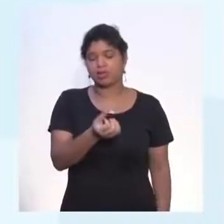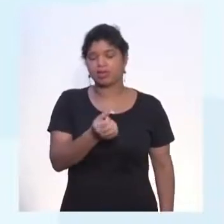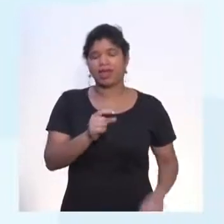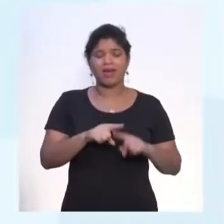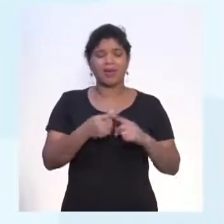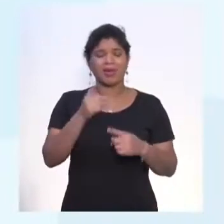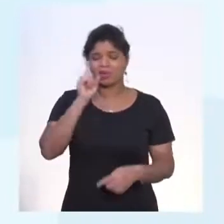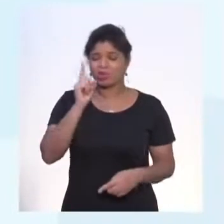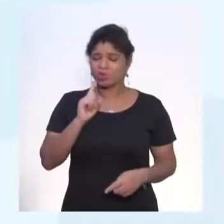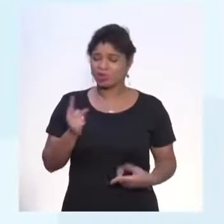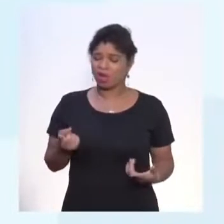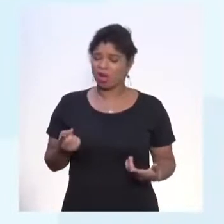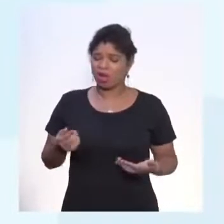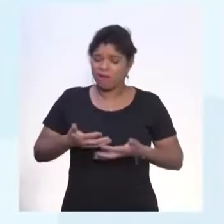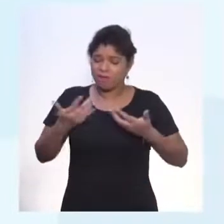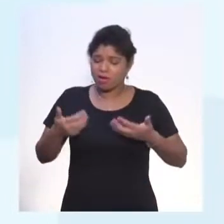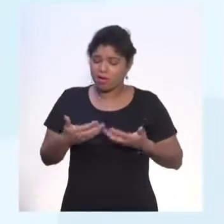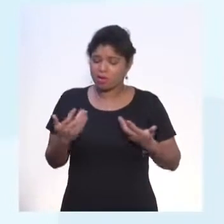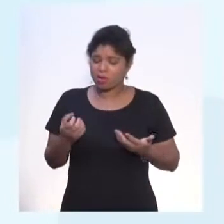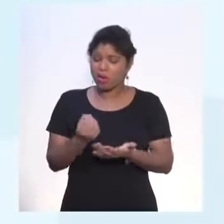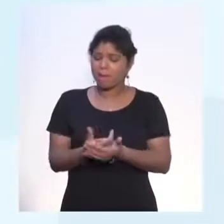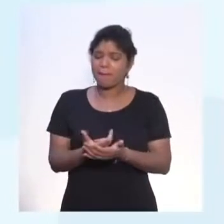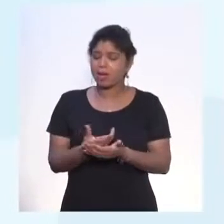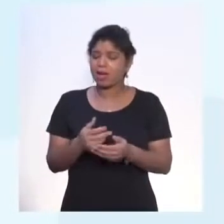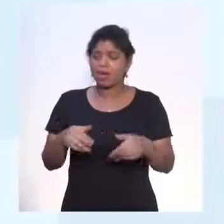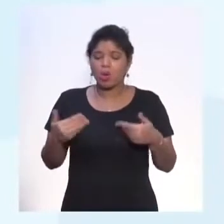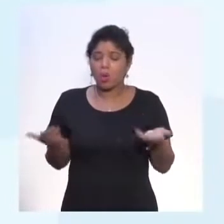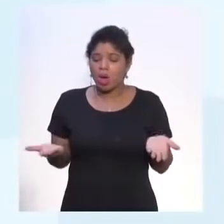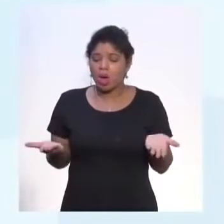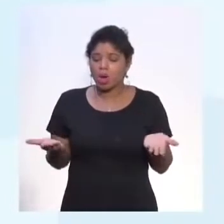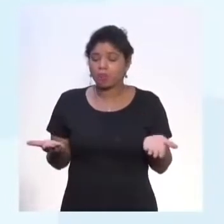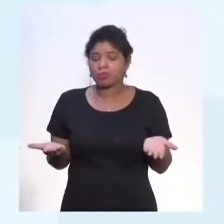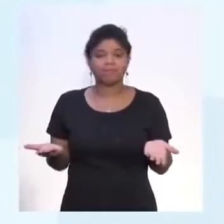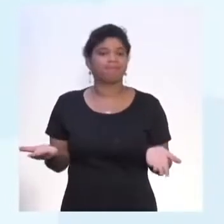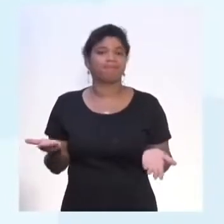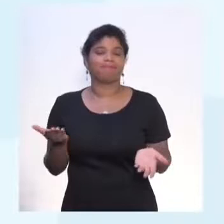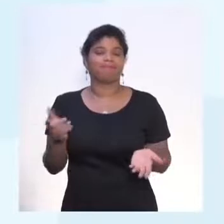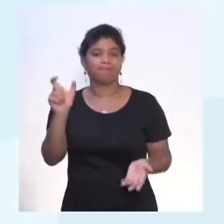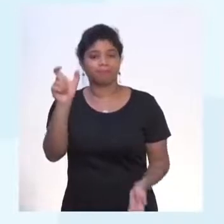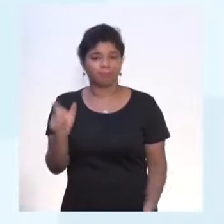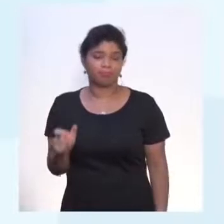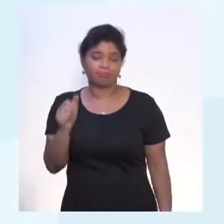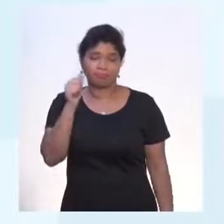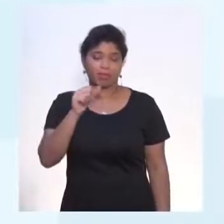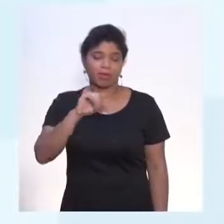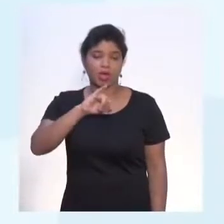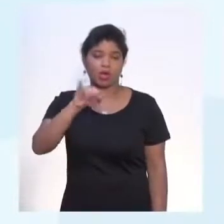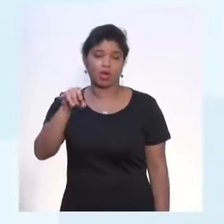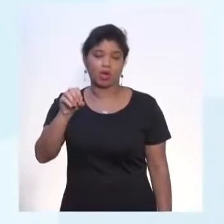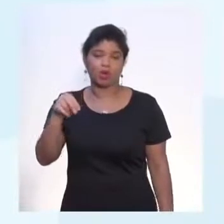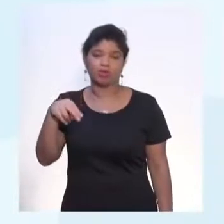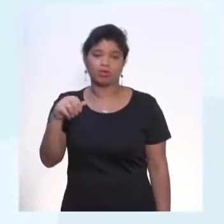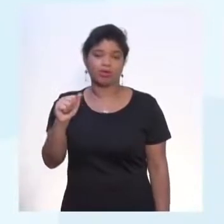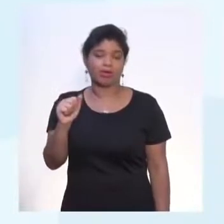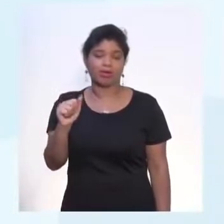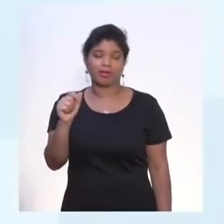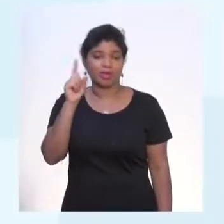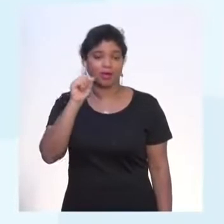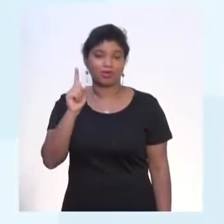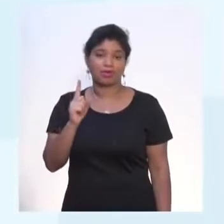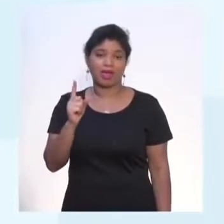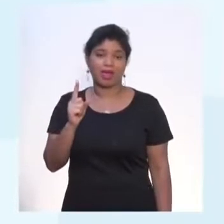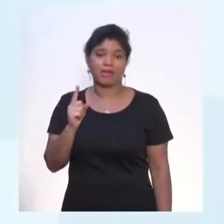nota fiscal das verduras. Então, ela não sabe o valor até então. Com base nos dados, né,